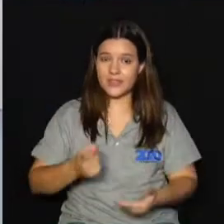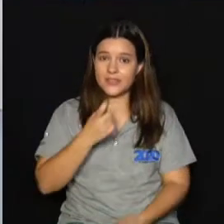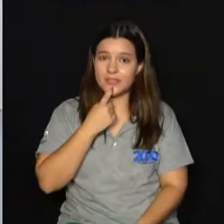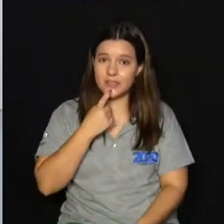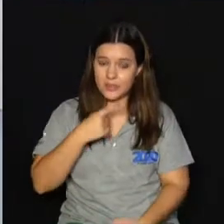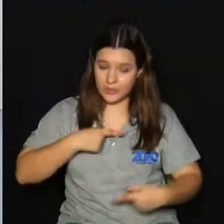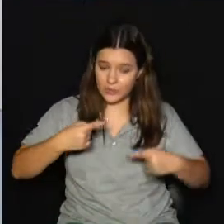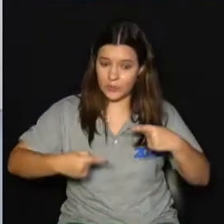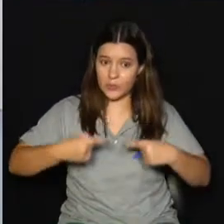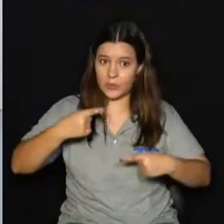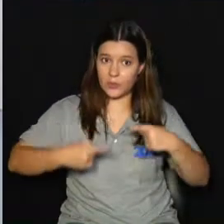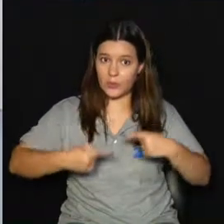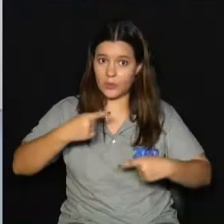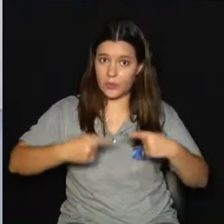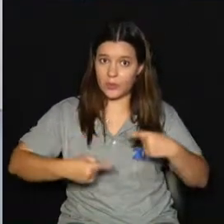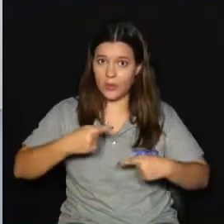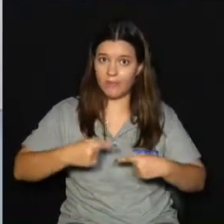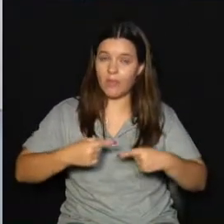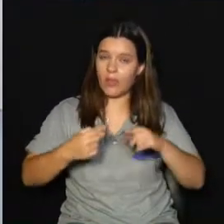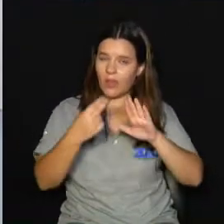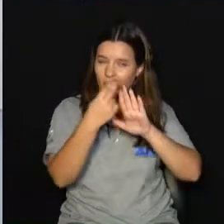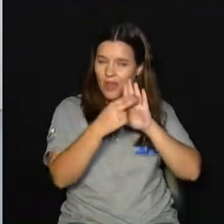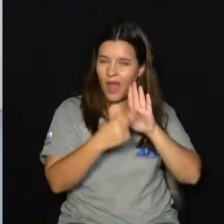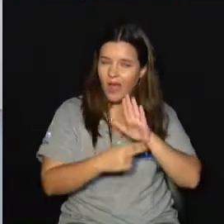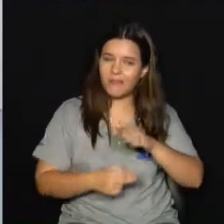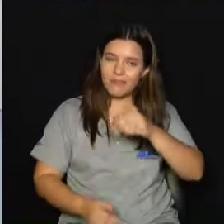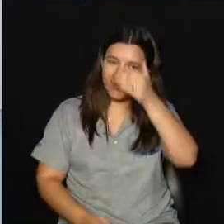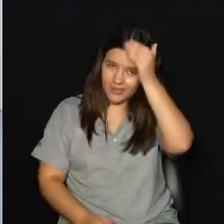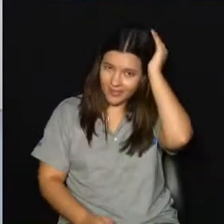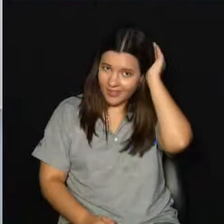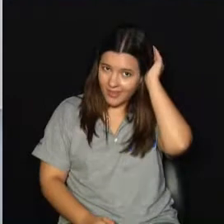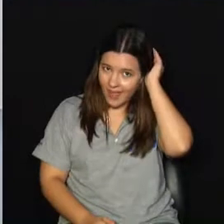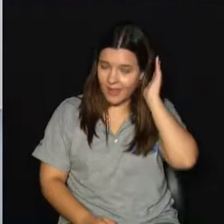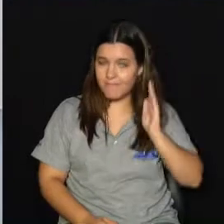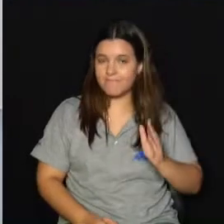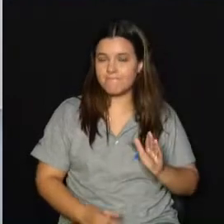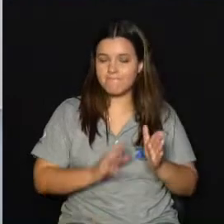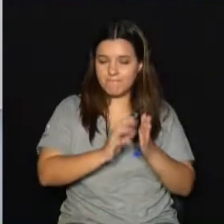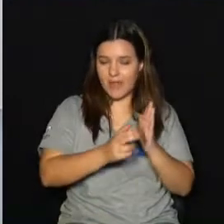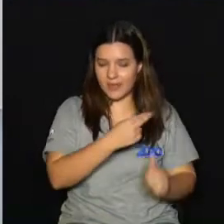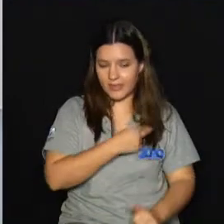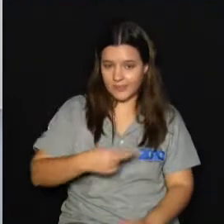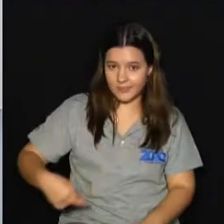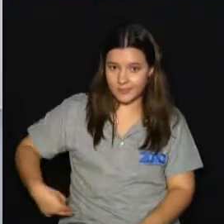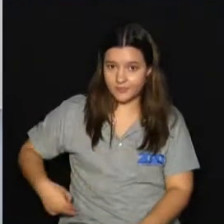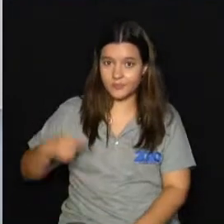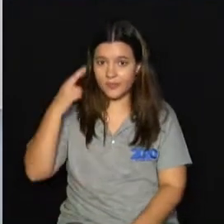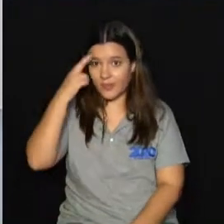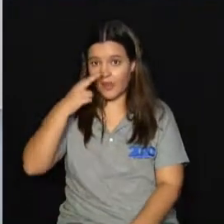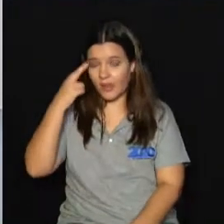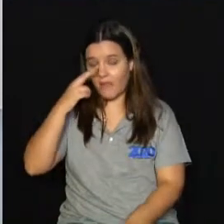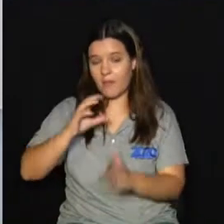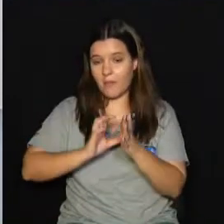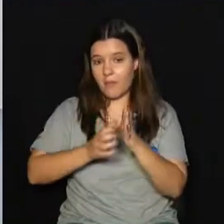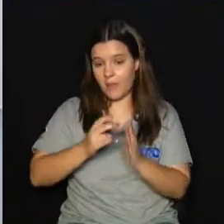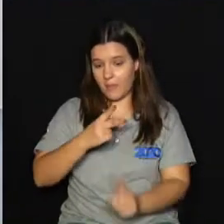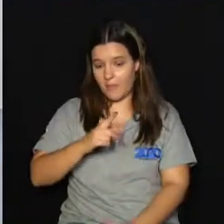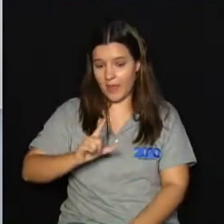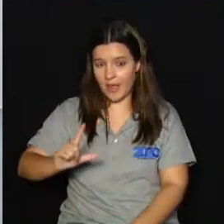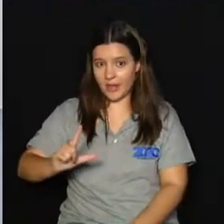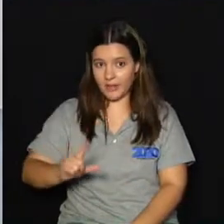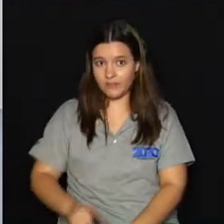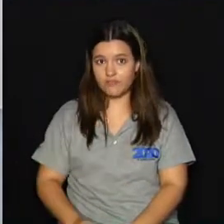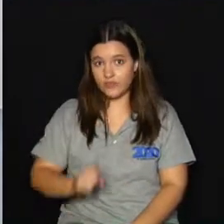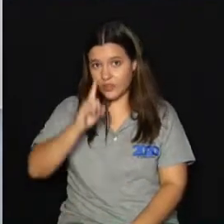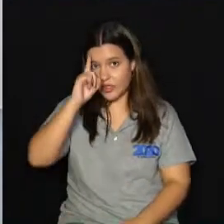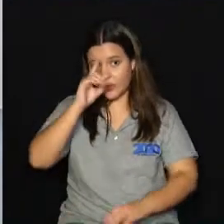disputa entre, por ordem alfabética, entre Dário Saad, do Republicanos, e Rafa Zimbaldi, do PL. Lembrando que durante todo o